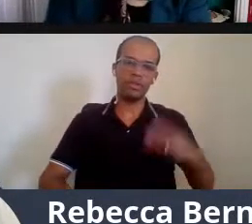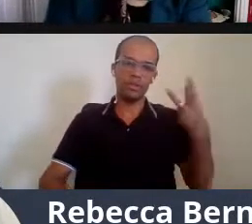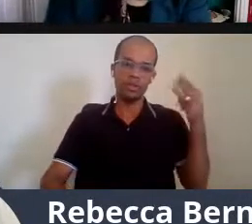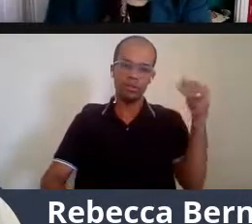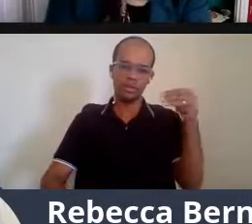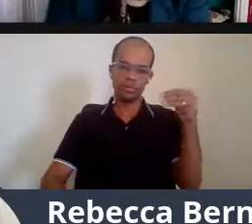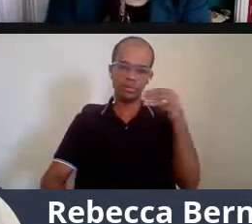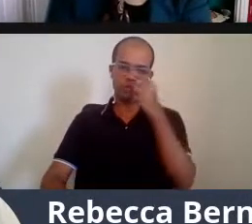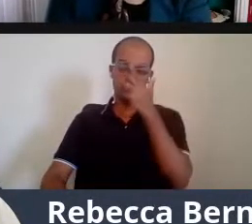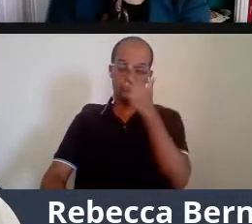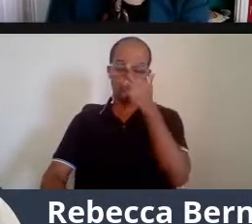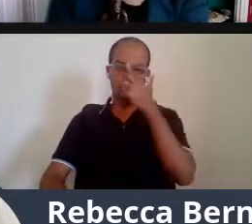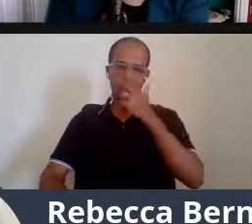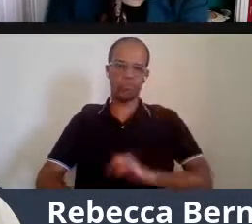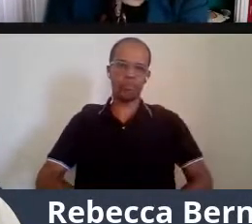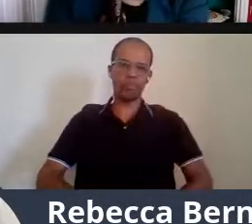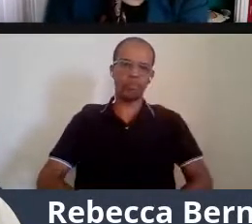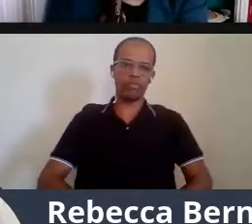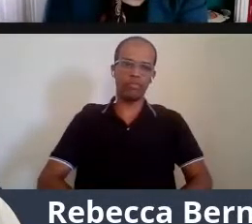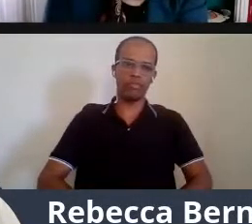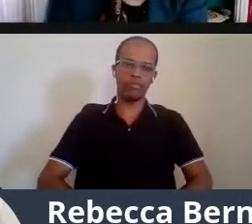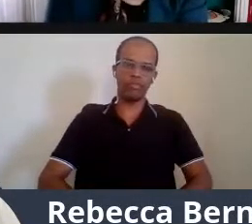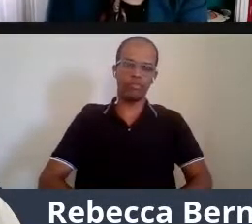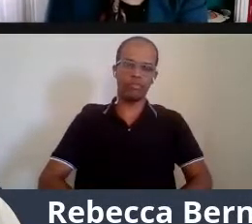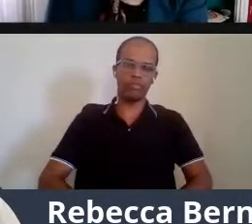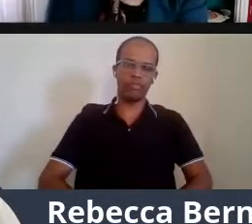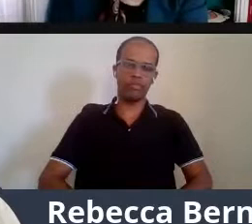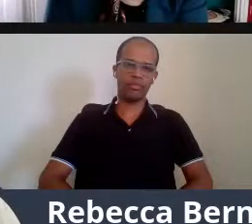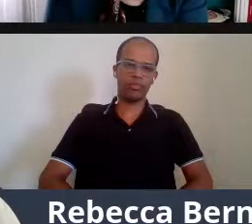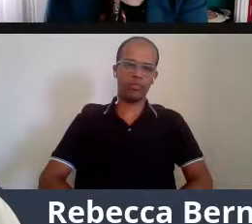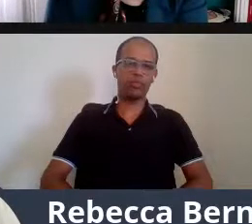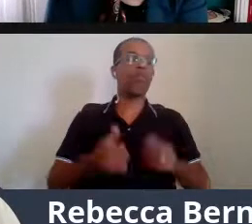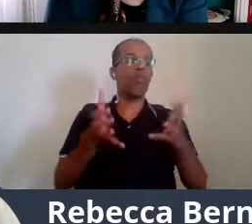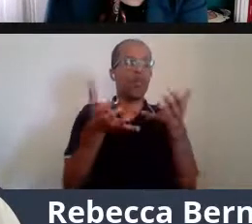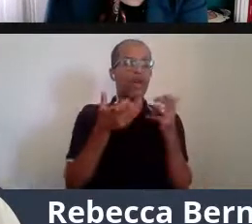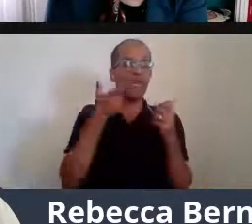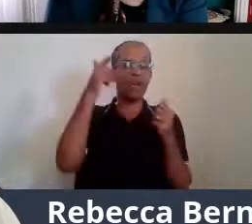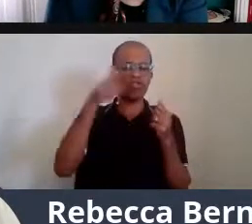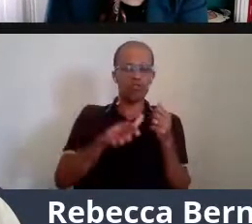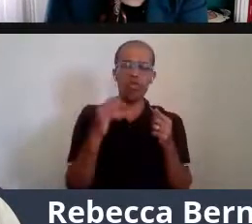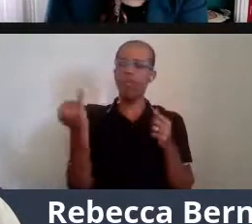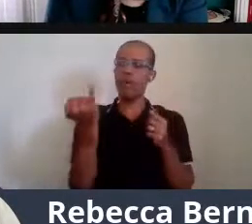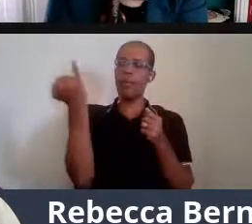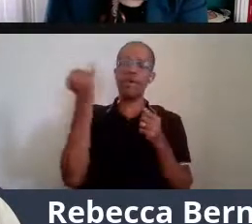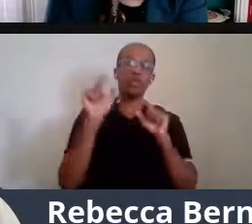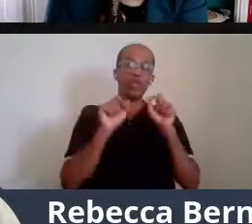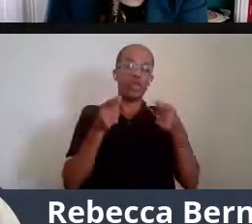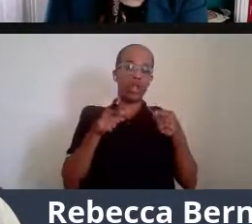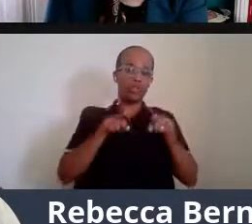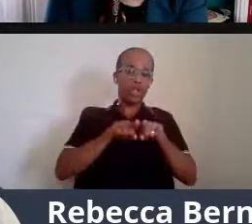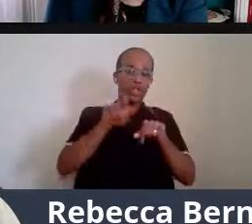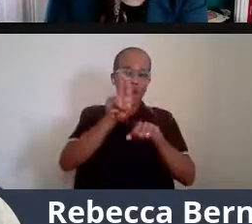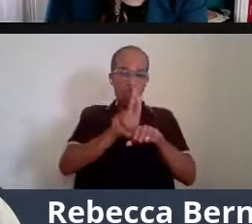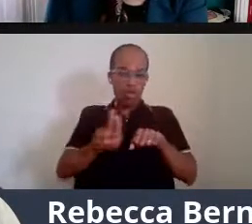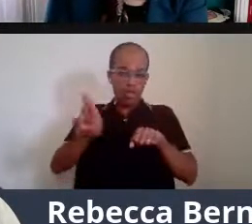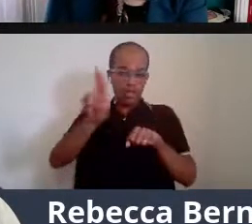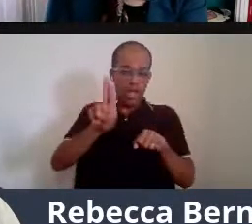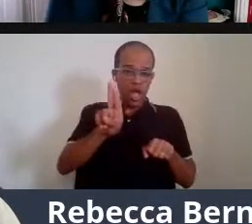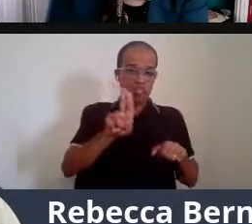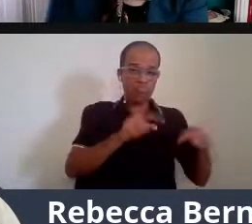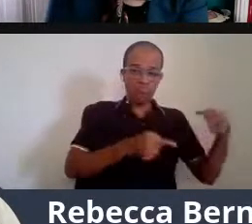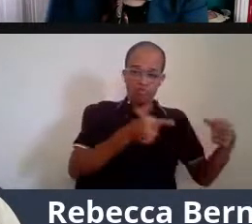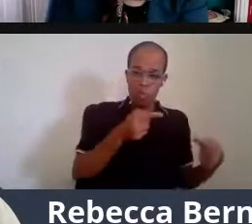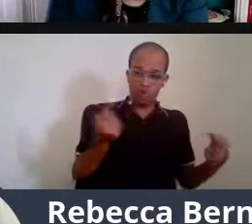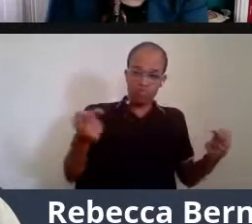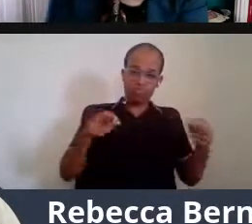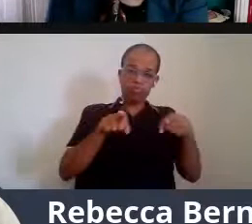considerações finais. Obrigada, senador. Eu queria reforçar a importância dessa parceria da universidade com o poder público, né? Eu acho